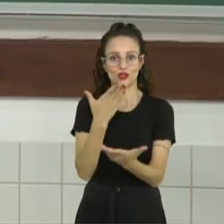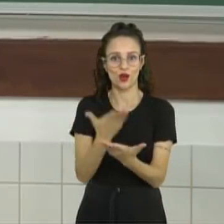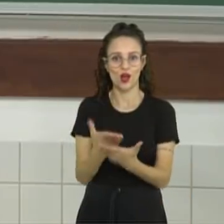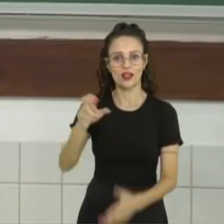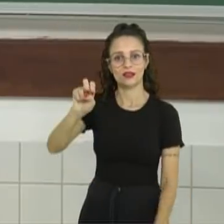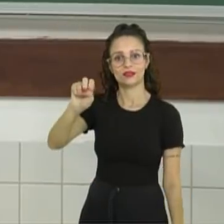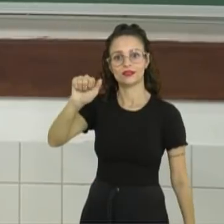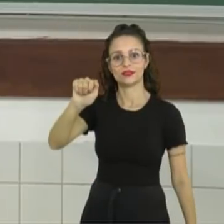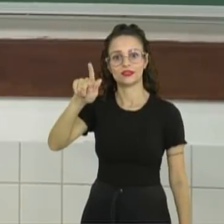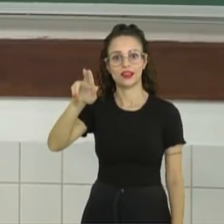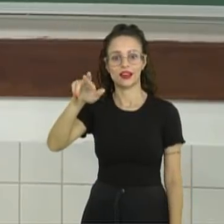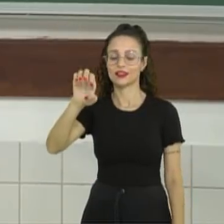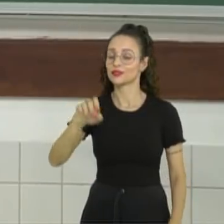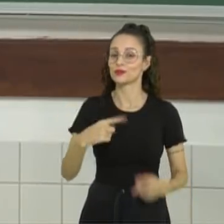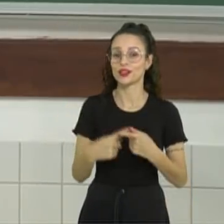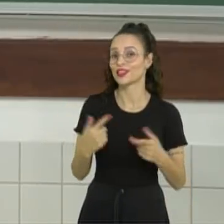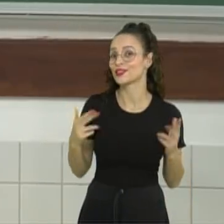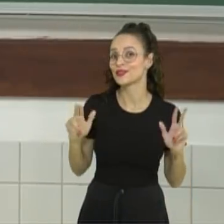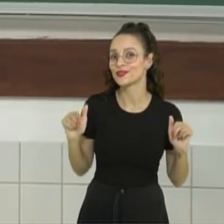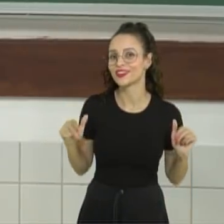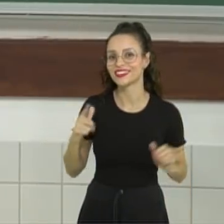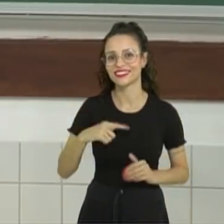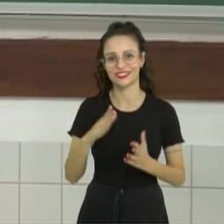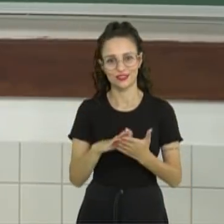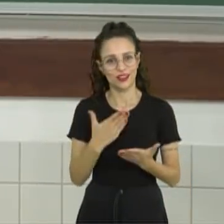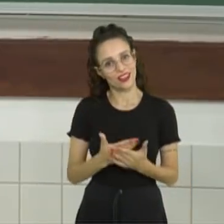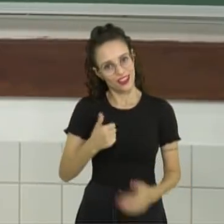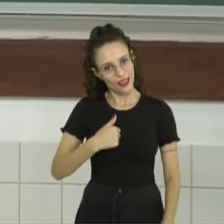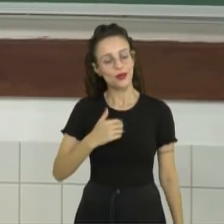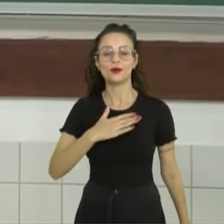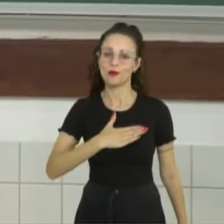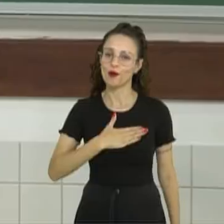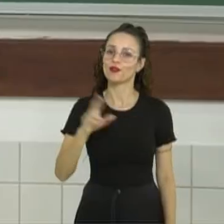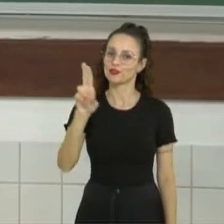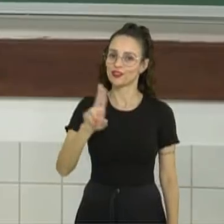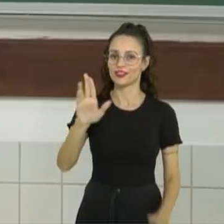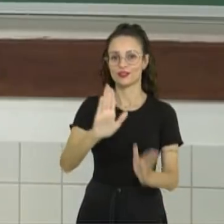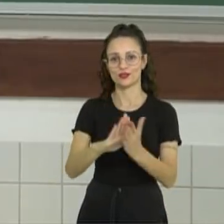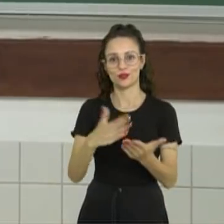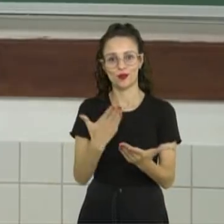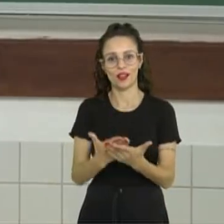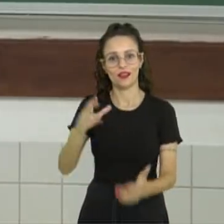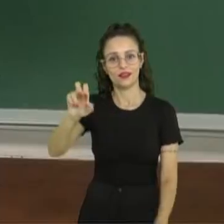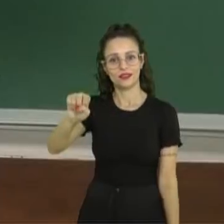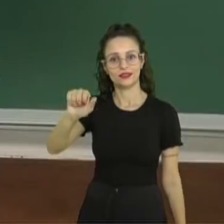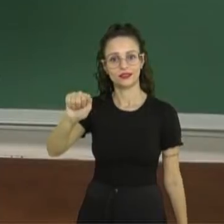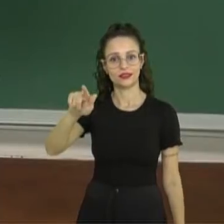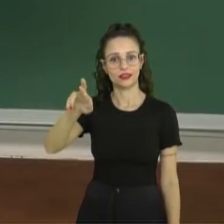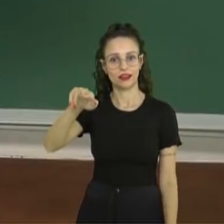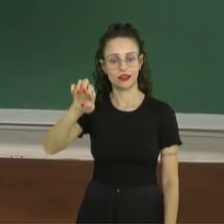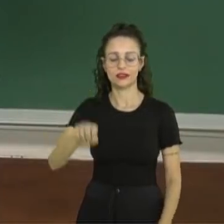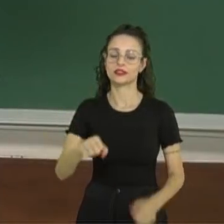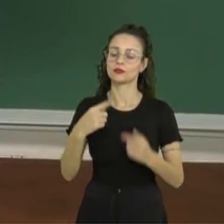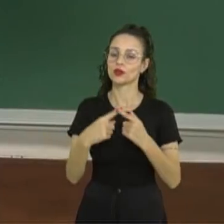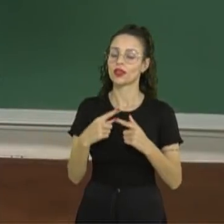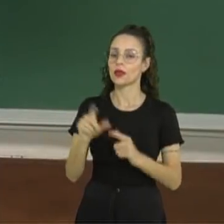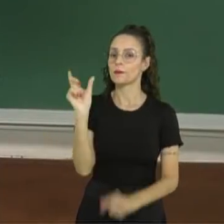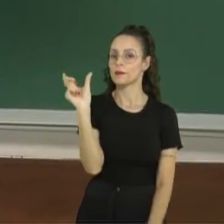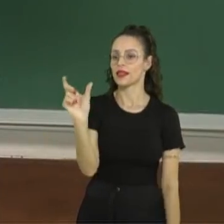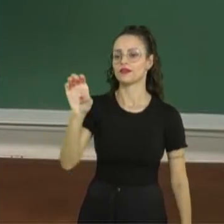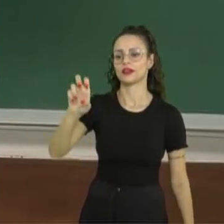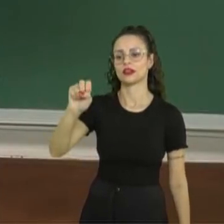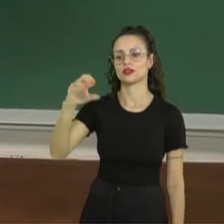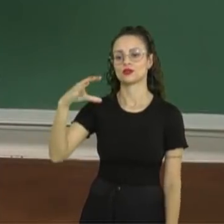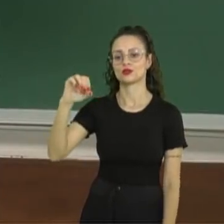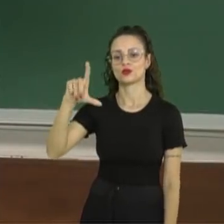porque nunca existiu uma escola de Sagres. Eu gosto de usar o termo escola, no sentido amplo da palavra. Não